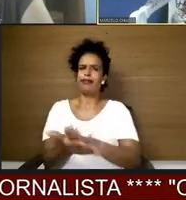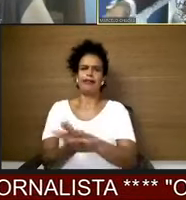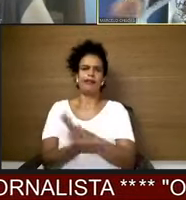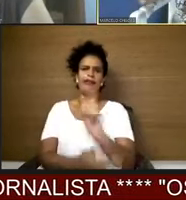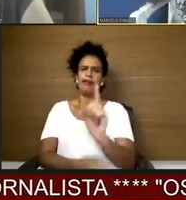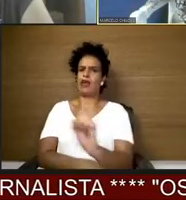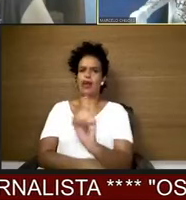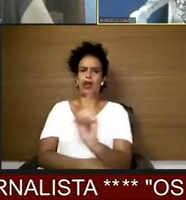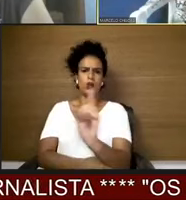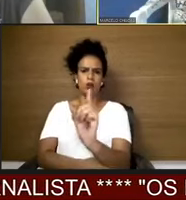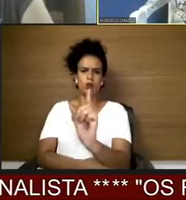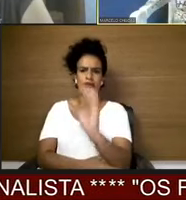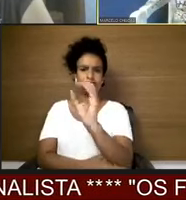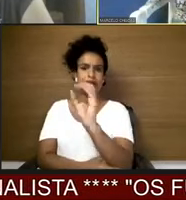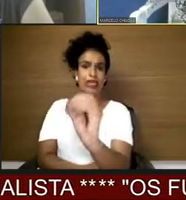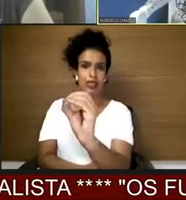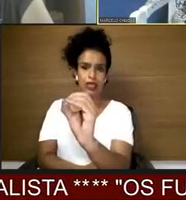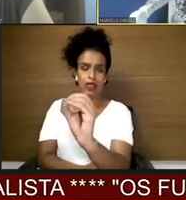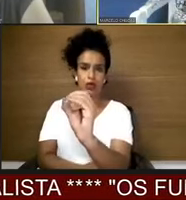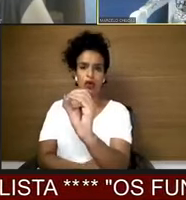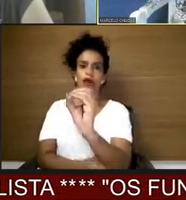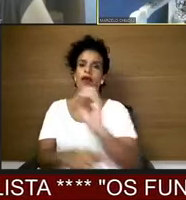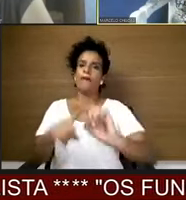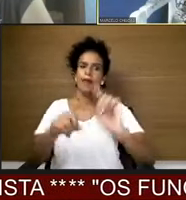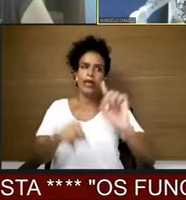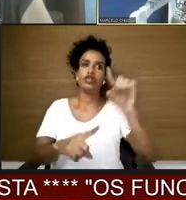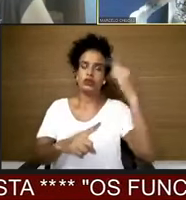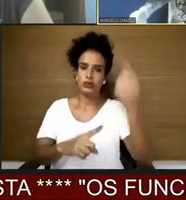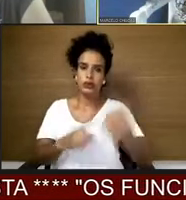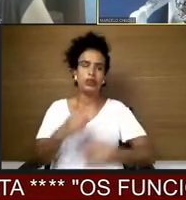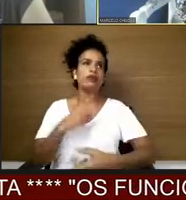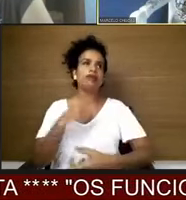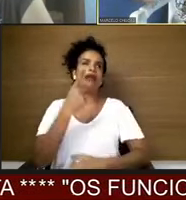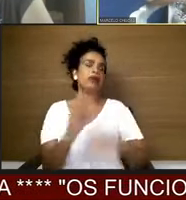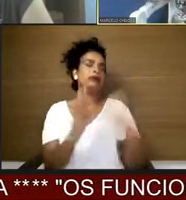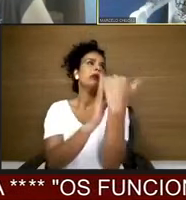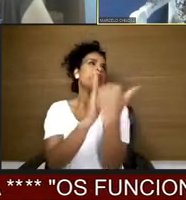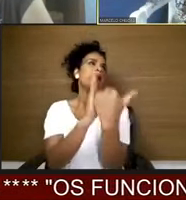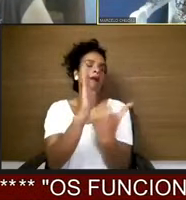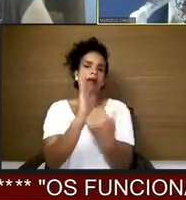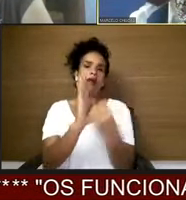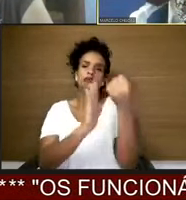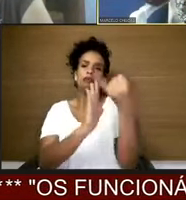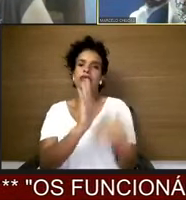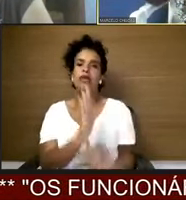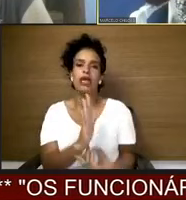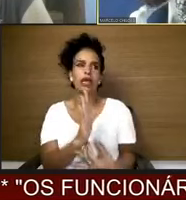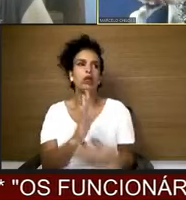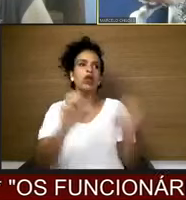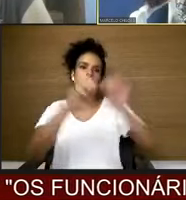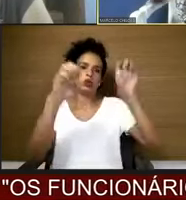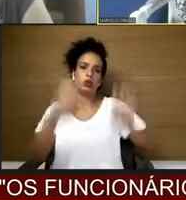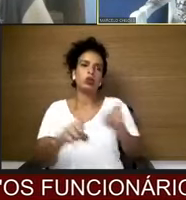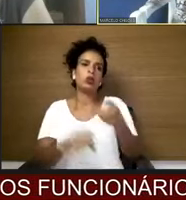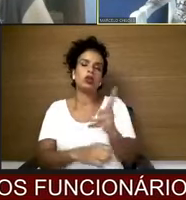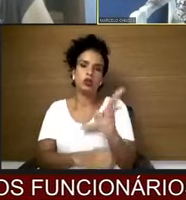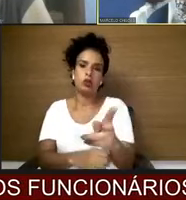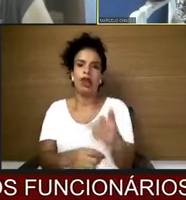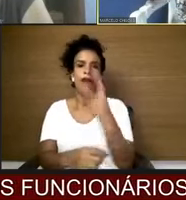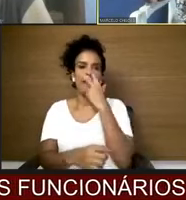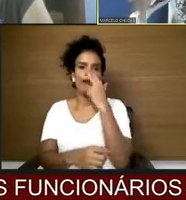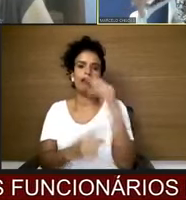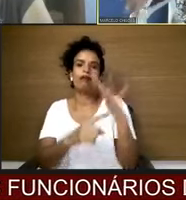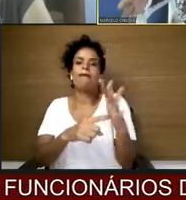fazer assim, a escola não pode parar, e a estrutura tem que funcionar, a máquina não pode parar, que é a máquina de moer carne, né, que eu estou